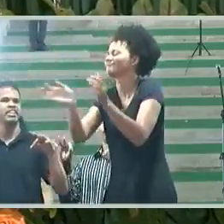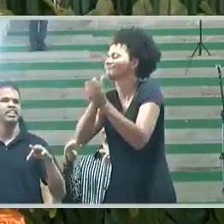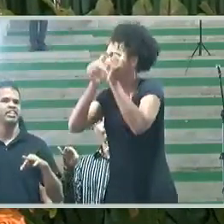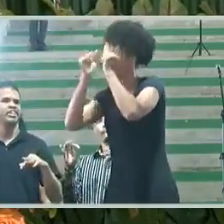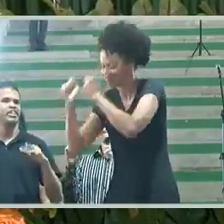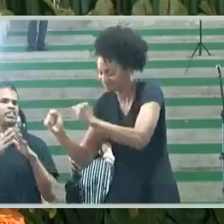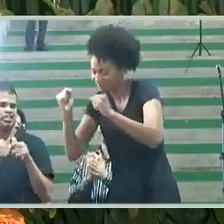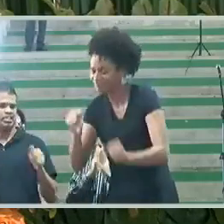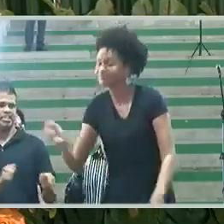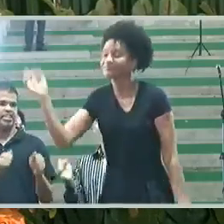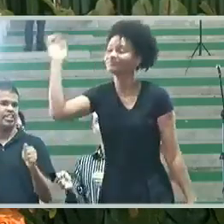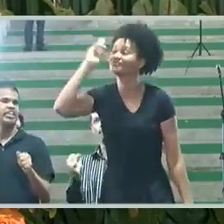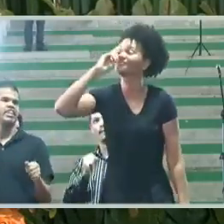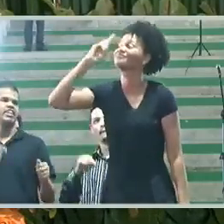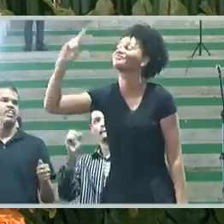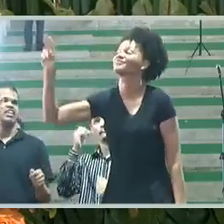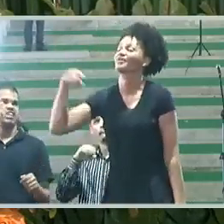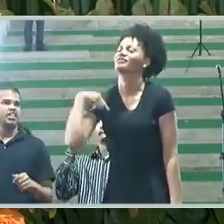Ei,